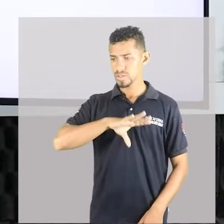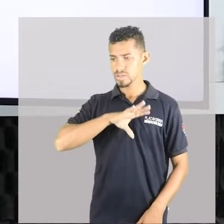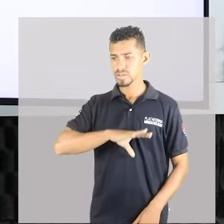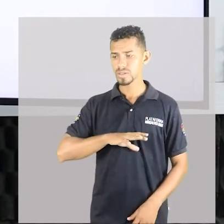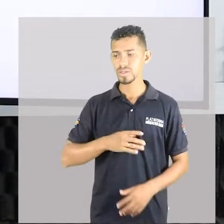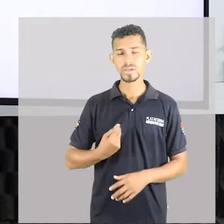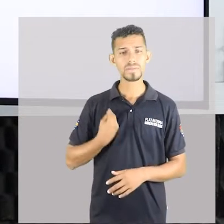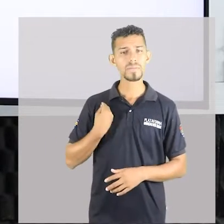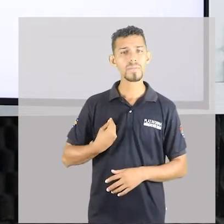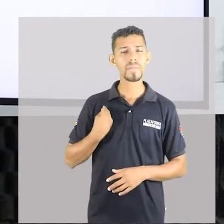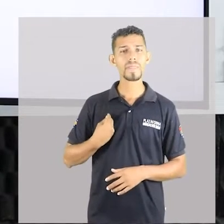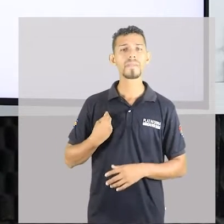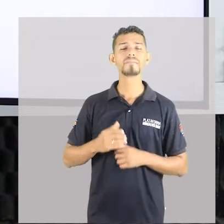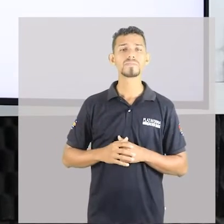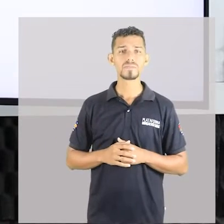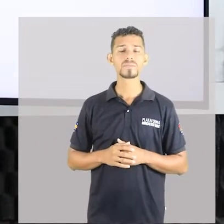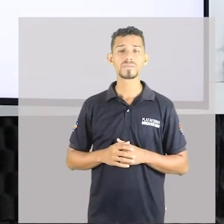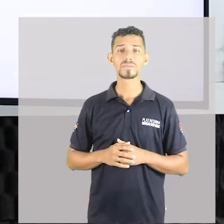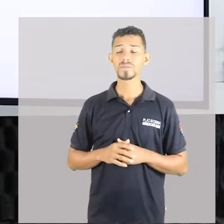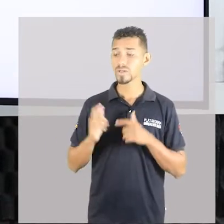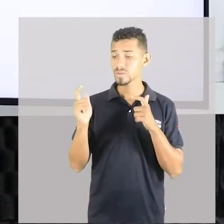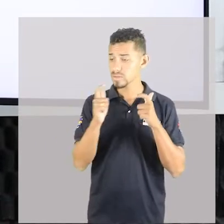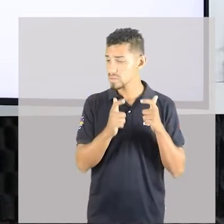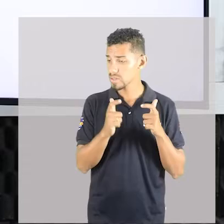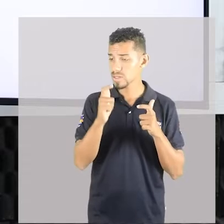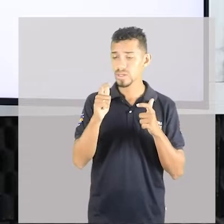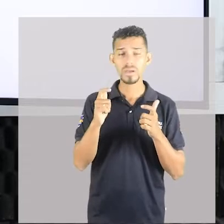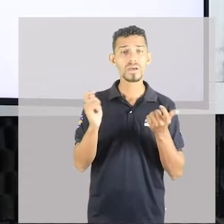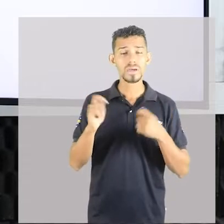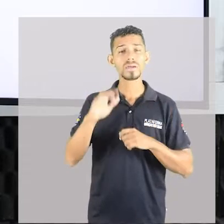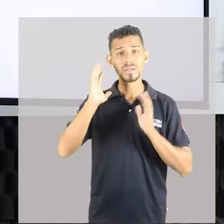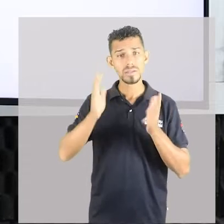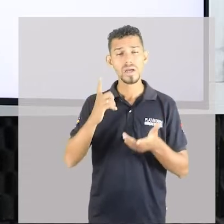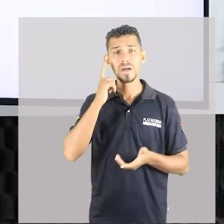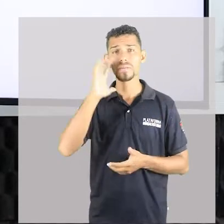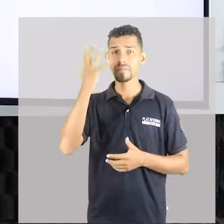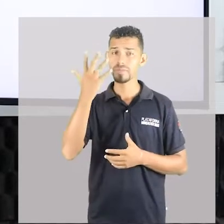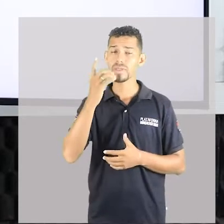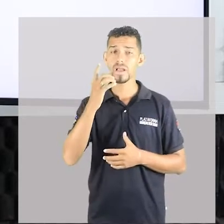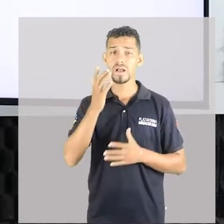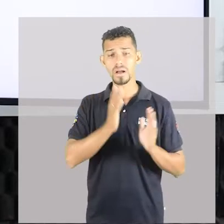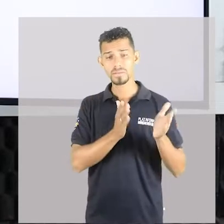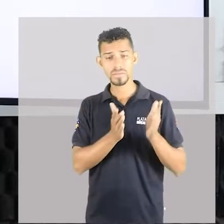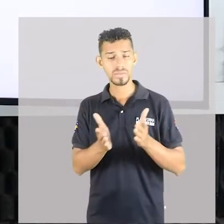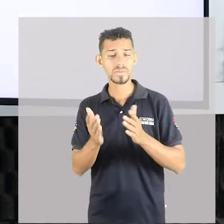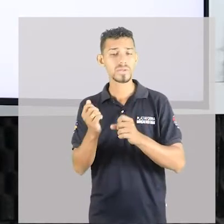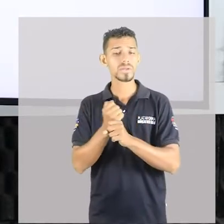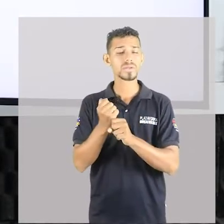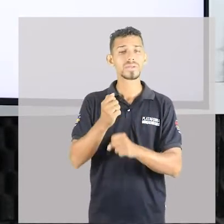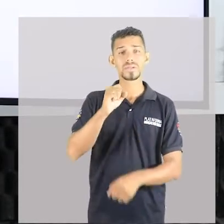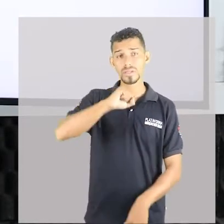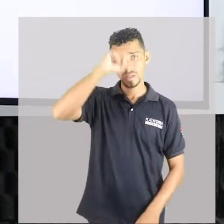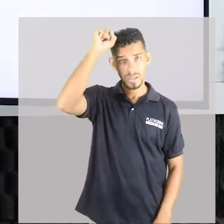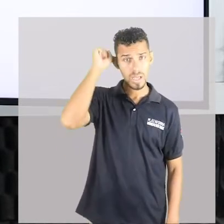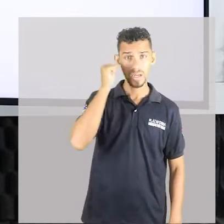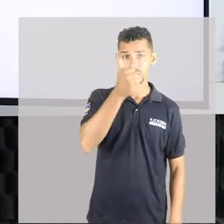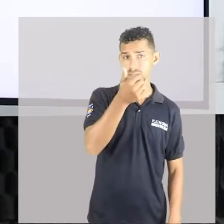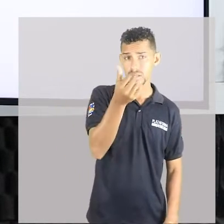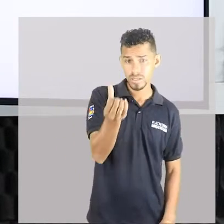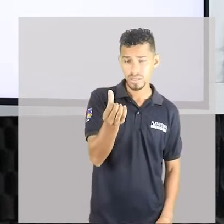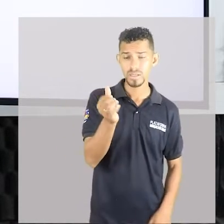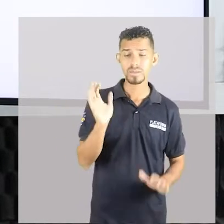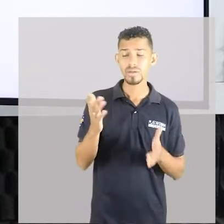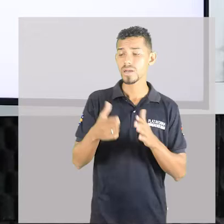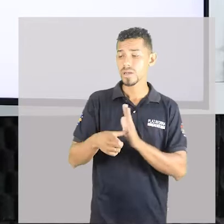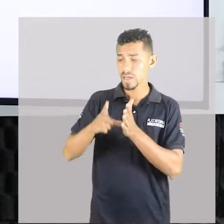presente nesses lugares, nesses territórios. Então, isso já é algo que vinha acontecendo desde do século XVI, né, até um pouco